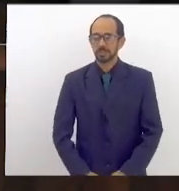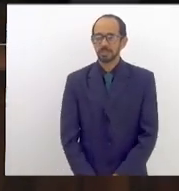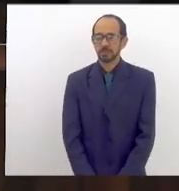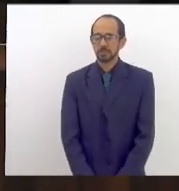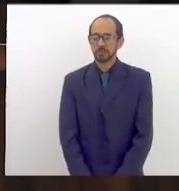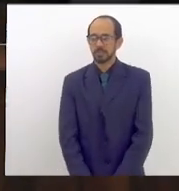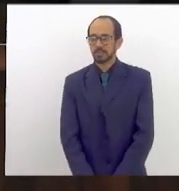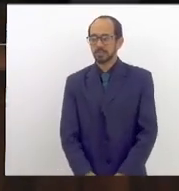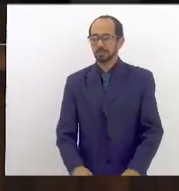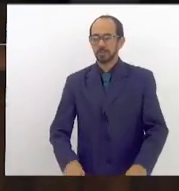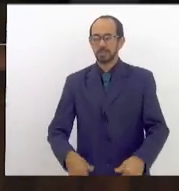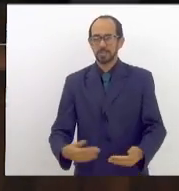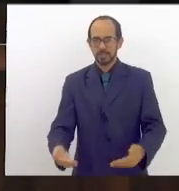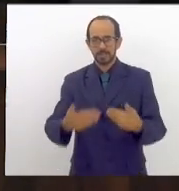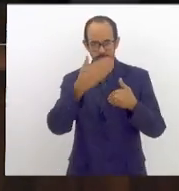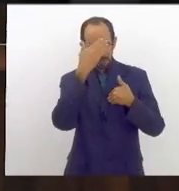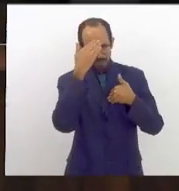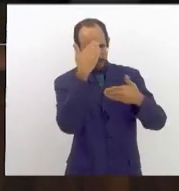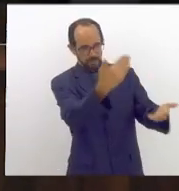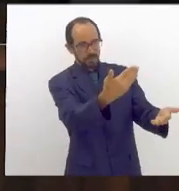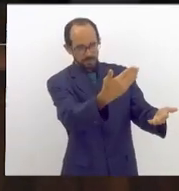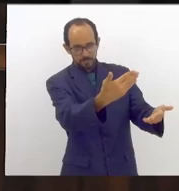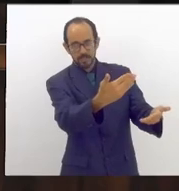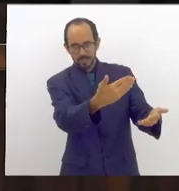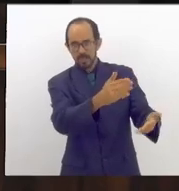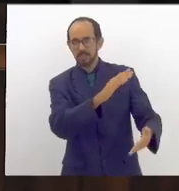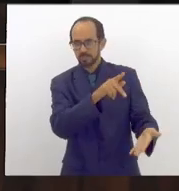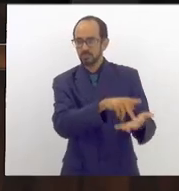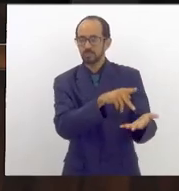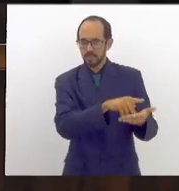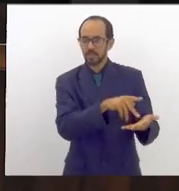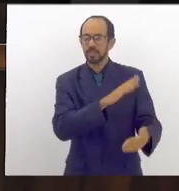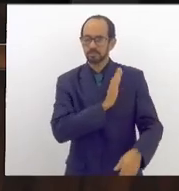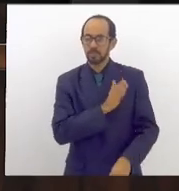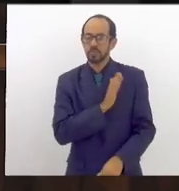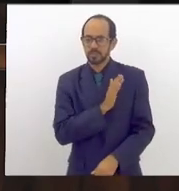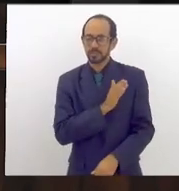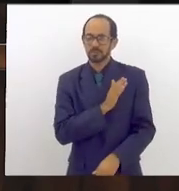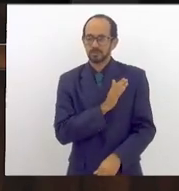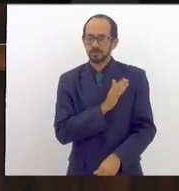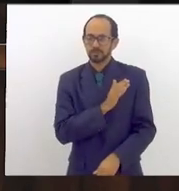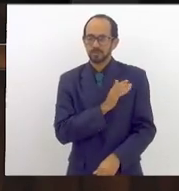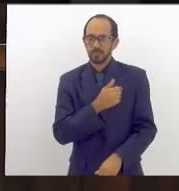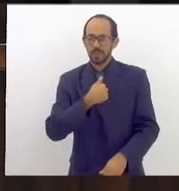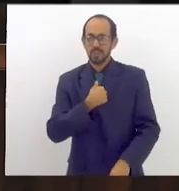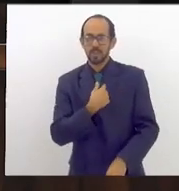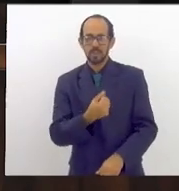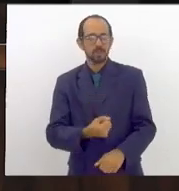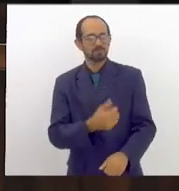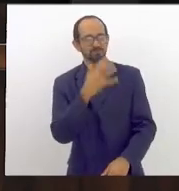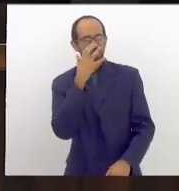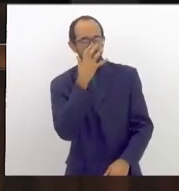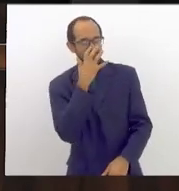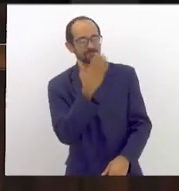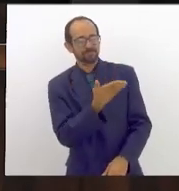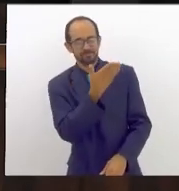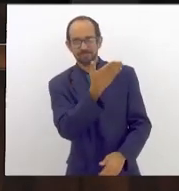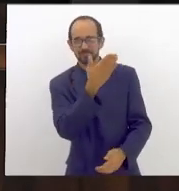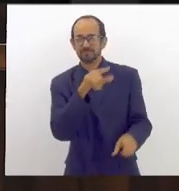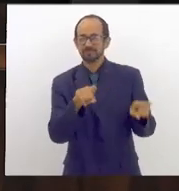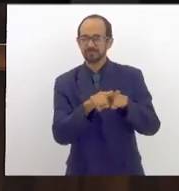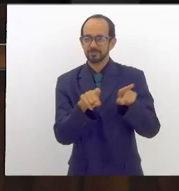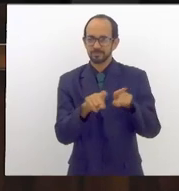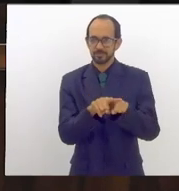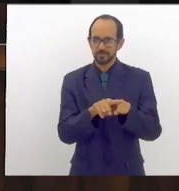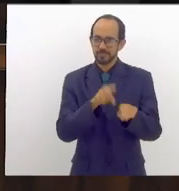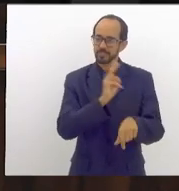Obrigado meu irmão Daniel Obrigado fundo do meu coração meu irmão você sabe também quanto que eu te admiro e a gente conversa sempre